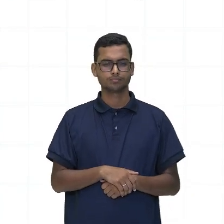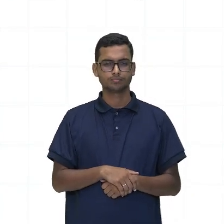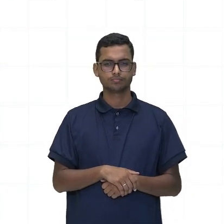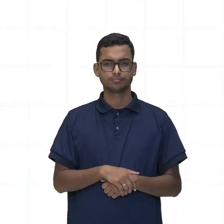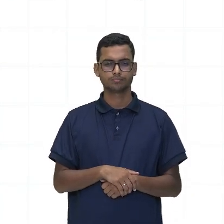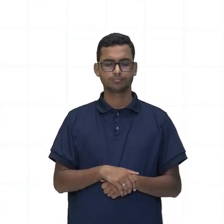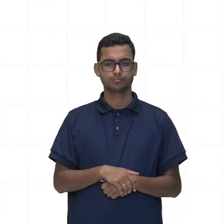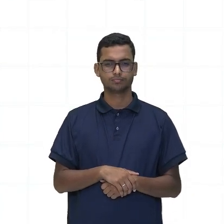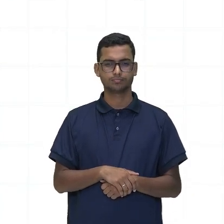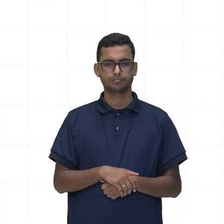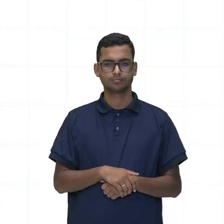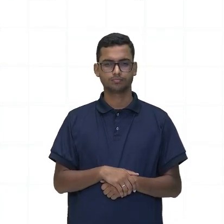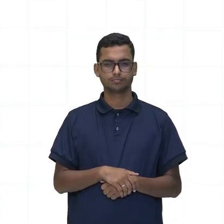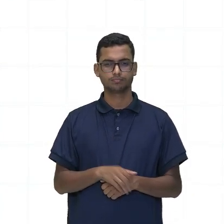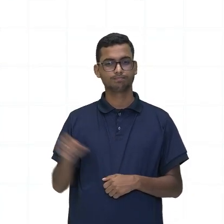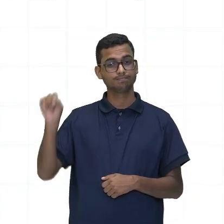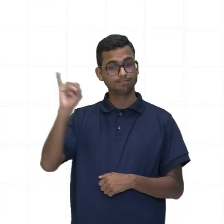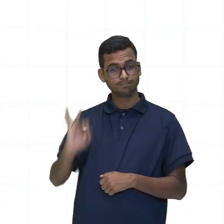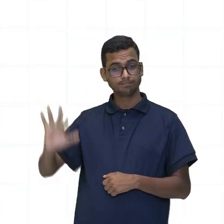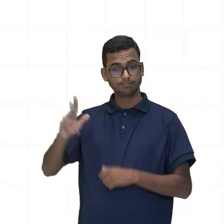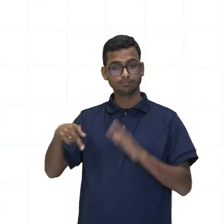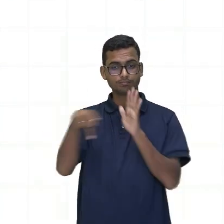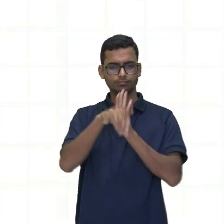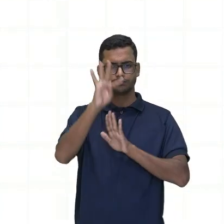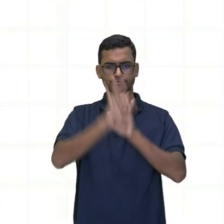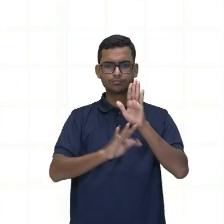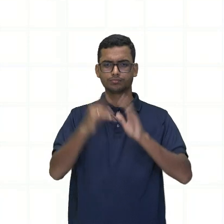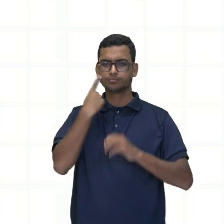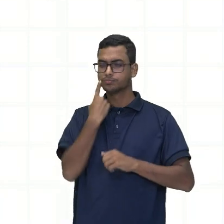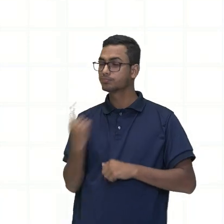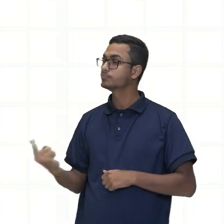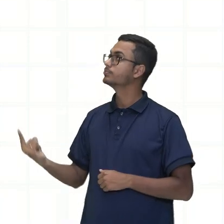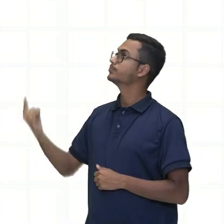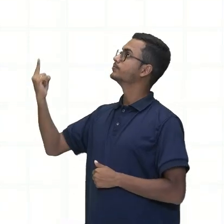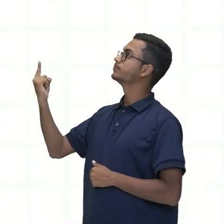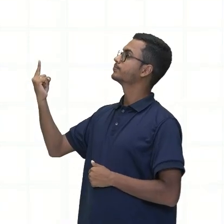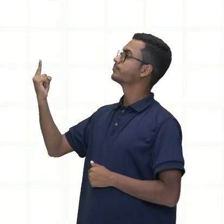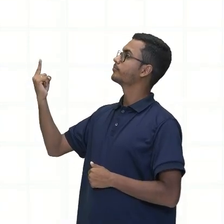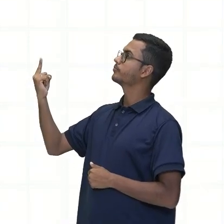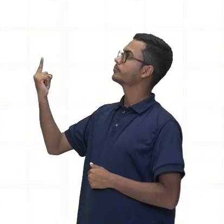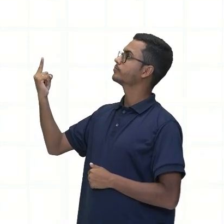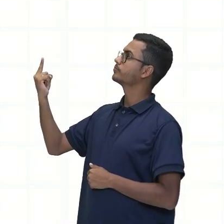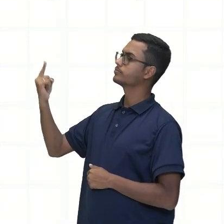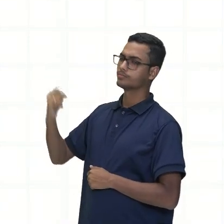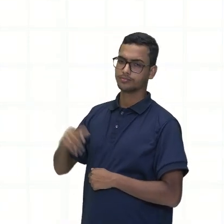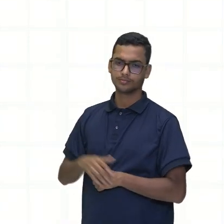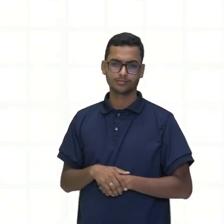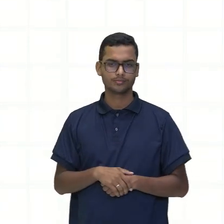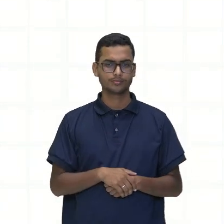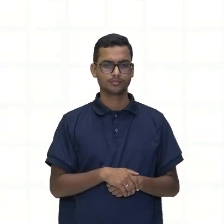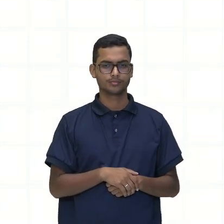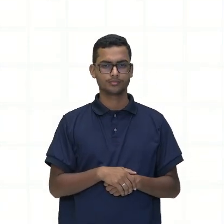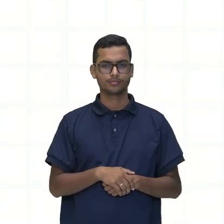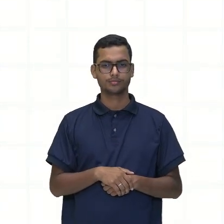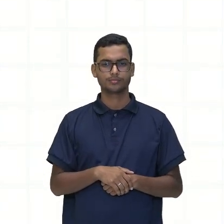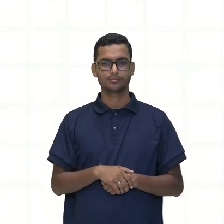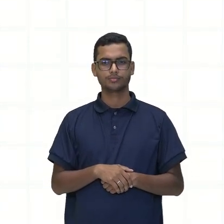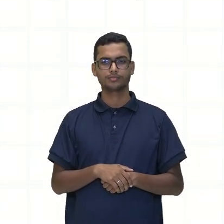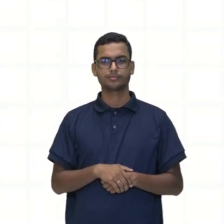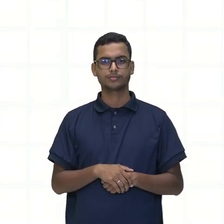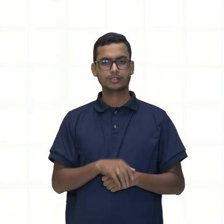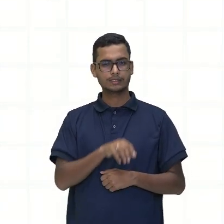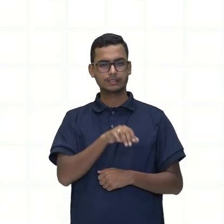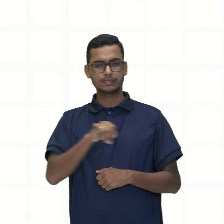a imagem desse texto é essa aqui, ó. Se eu não tivesse aparecido aqui, não ia dar para perceber, na